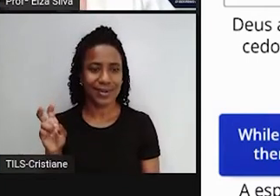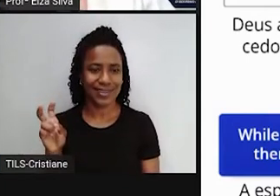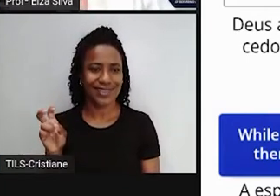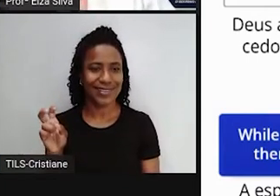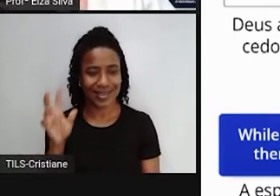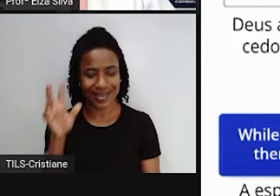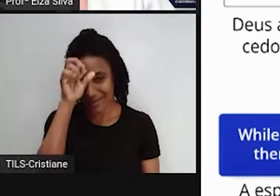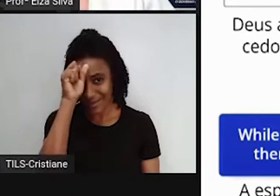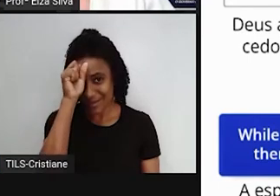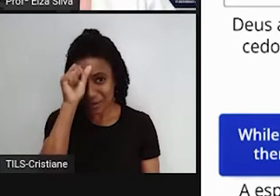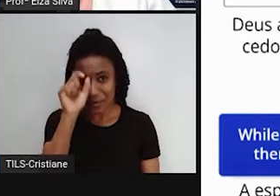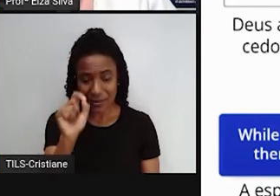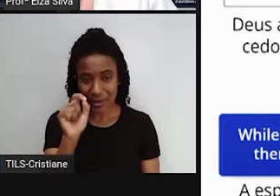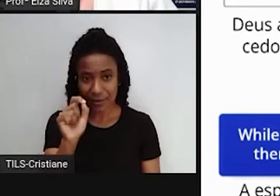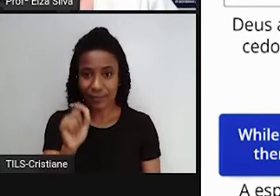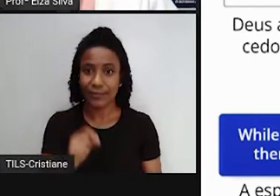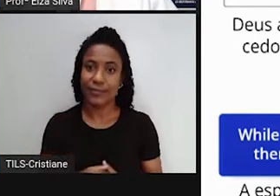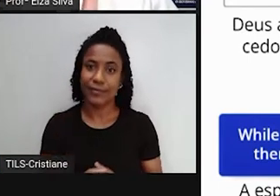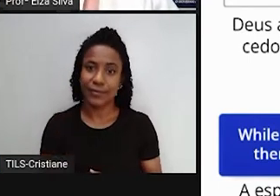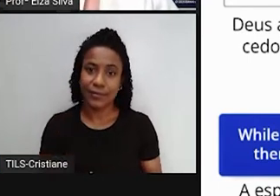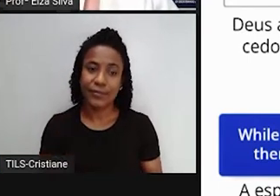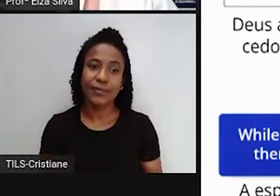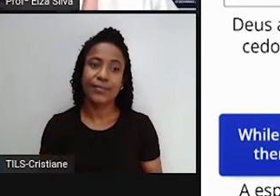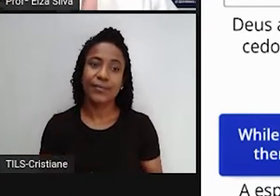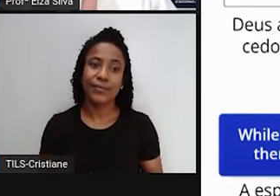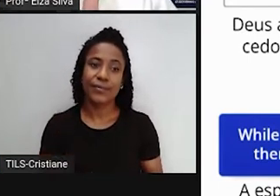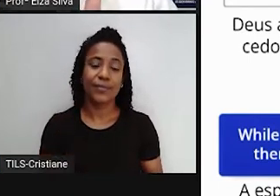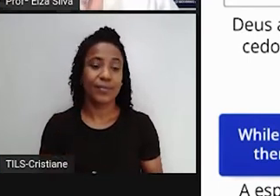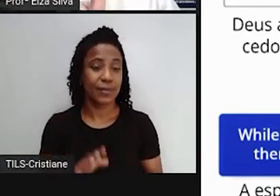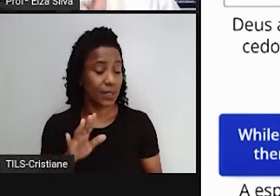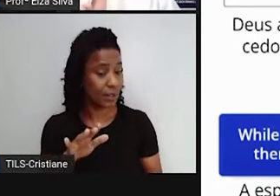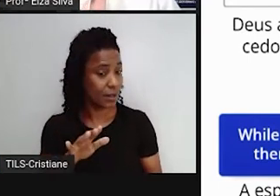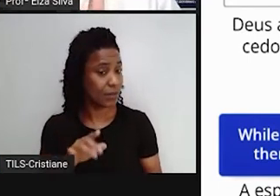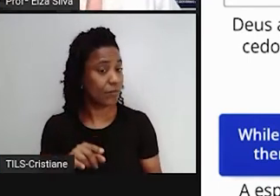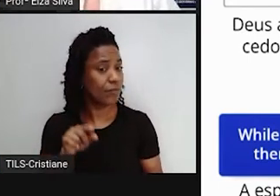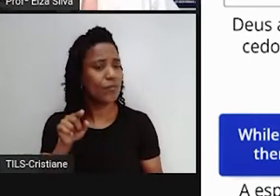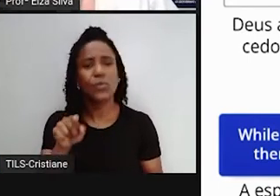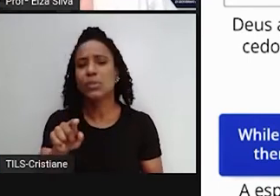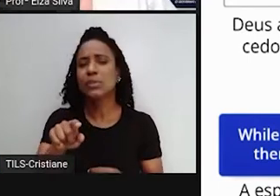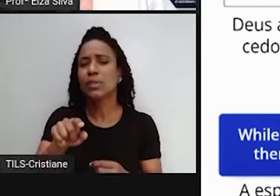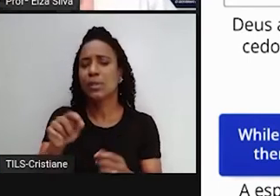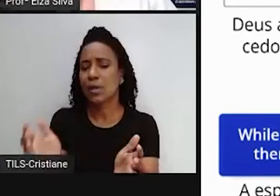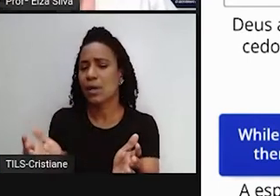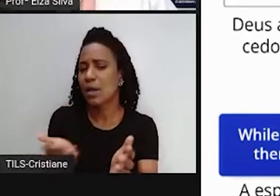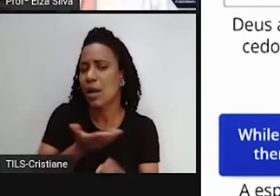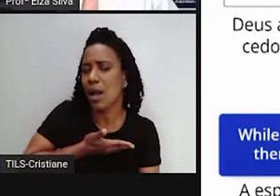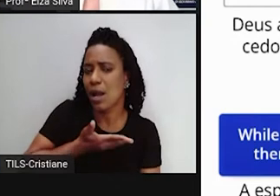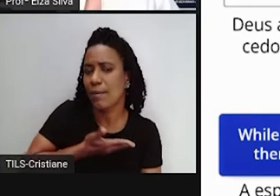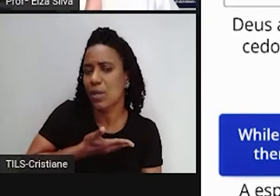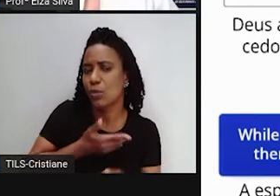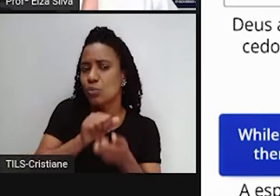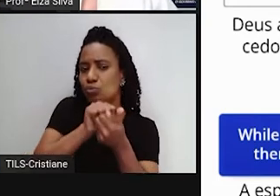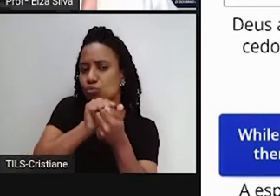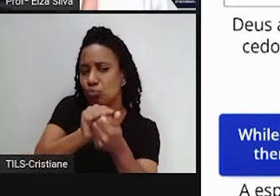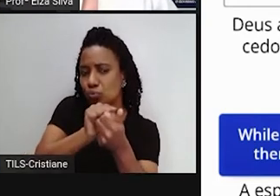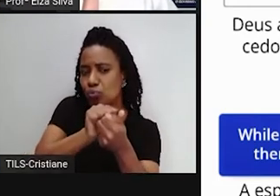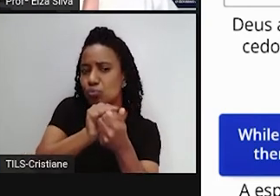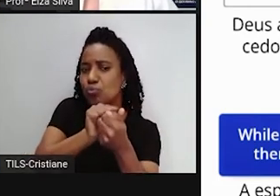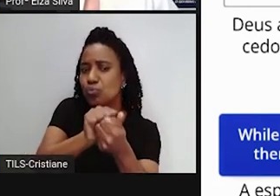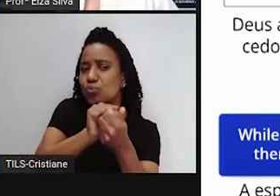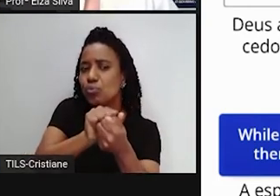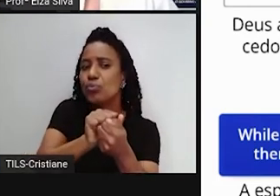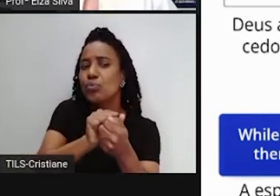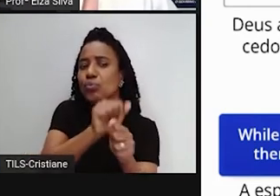diz assim: diga com quem andas e te direi quem és. Eita, gente, os nossos